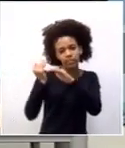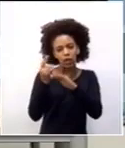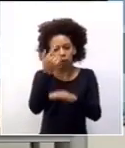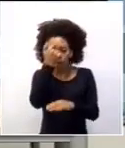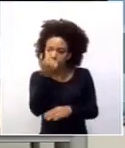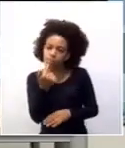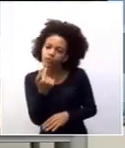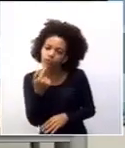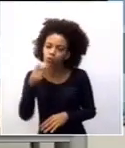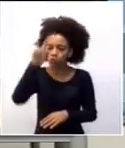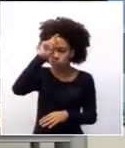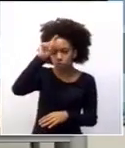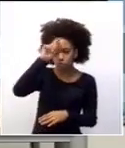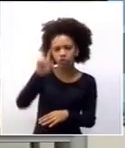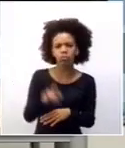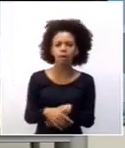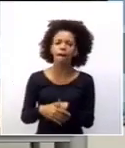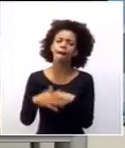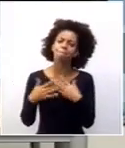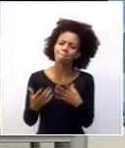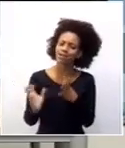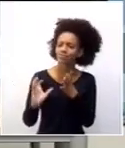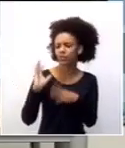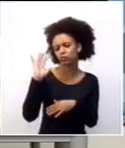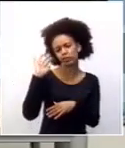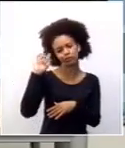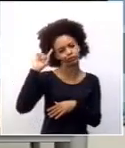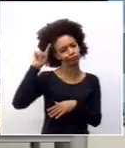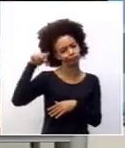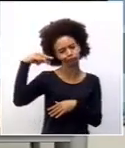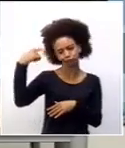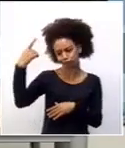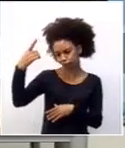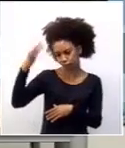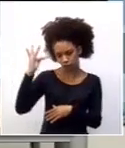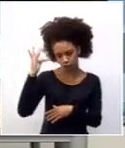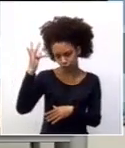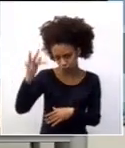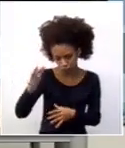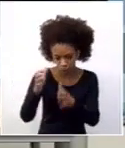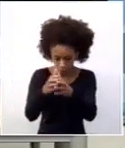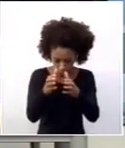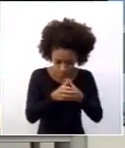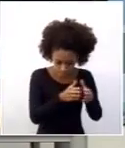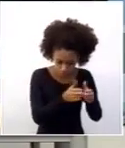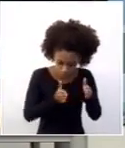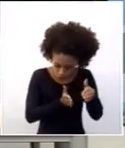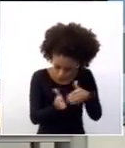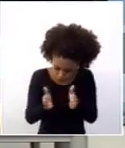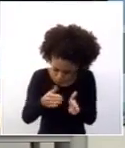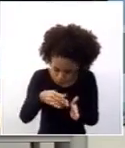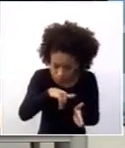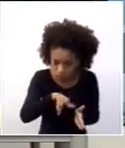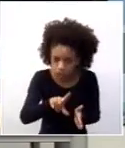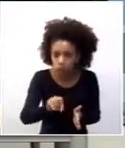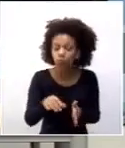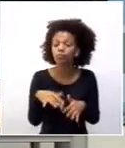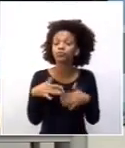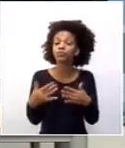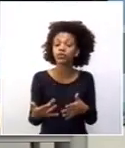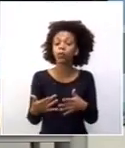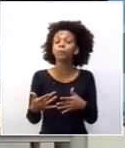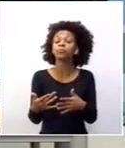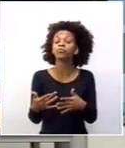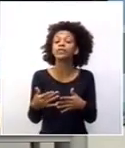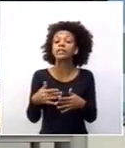característica dos egípcios, mas vai aparecer em outros povos, né? Esse desenvolvimento próximo aos rios, né? Dessas sociedades asiáticas